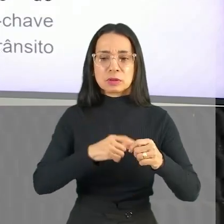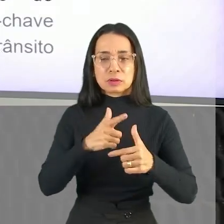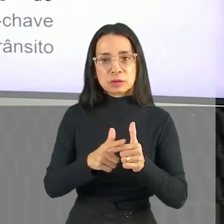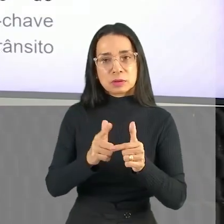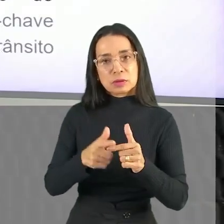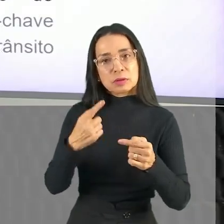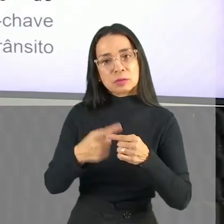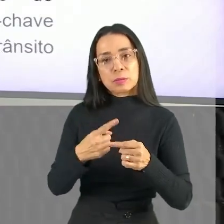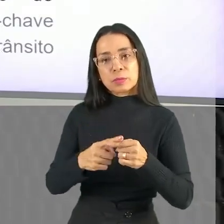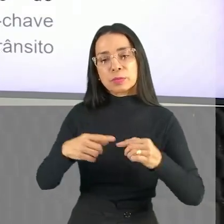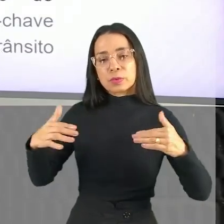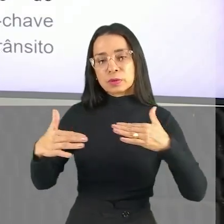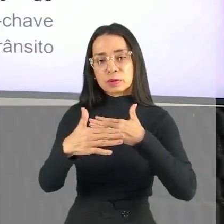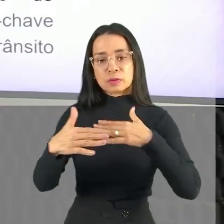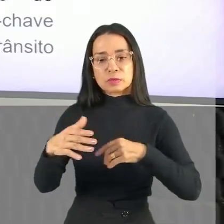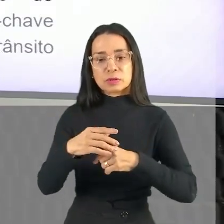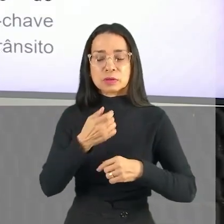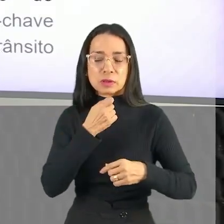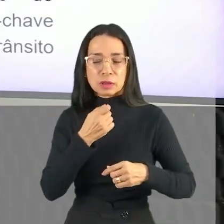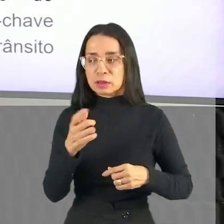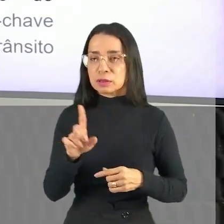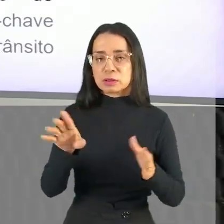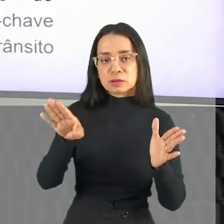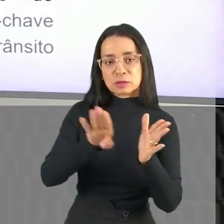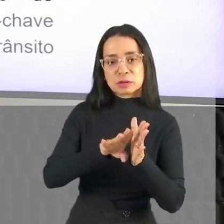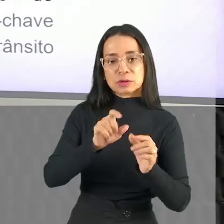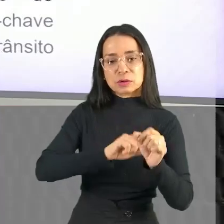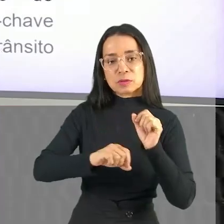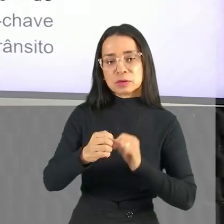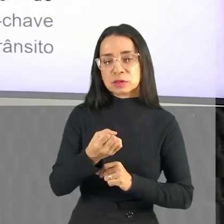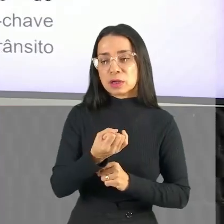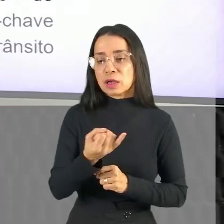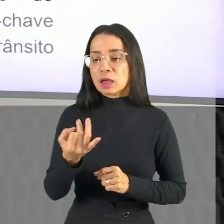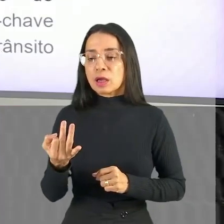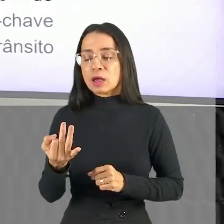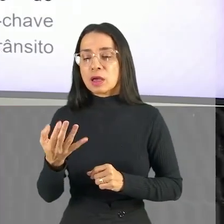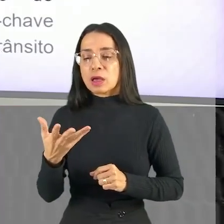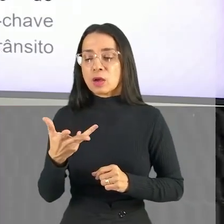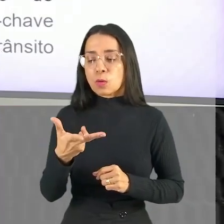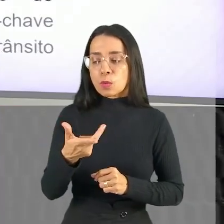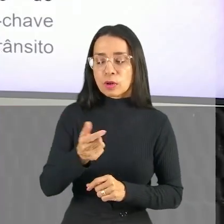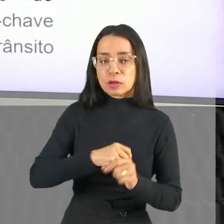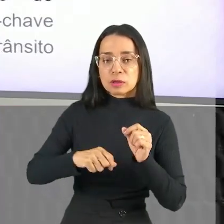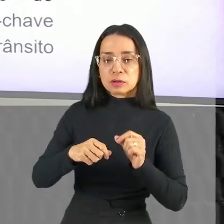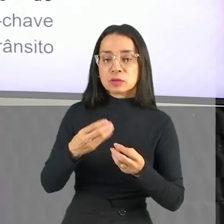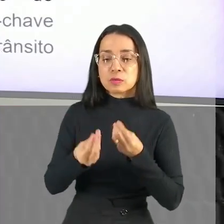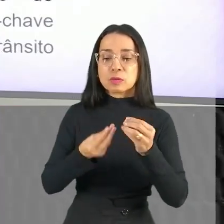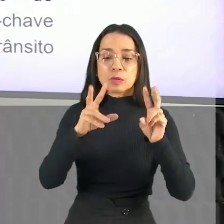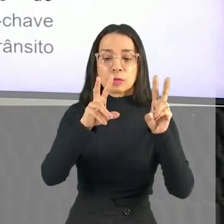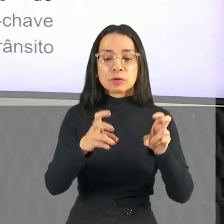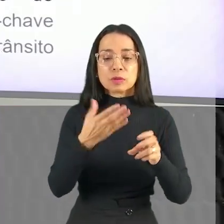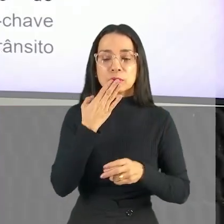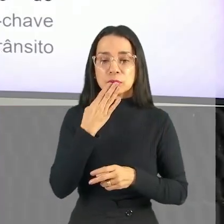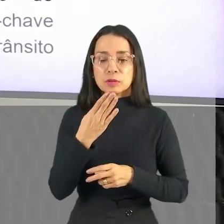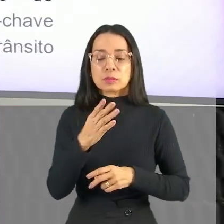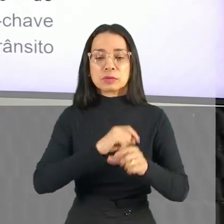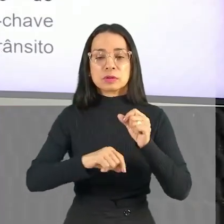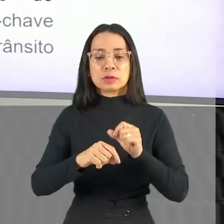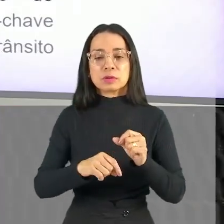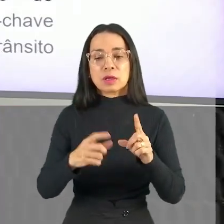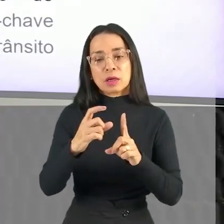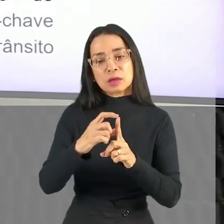que esse trânsito ainda não chegou a ser qualitativo, como é o tema que está pedindo. Então, as palavras-chave